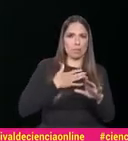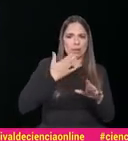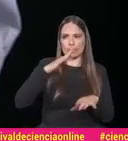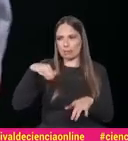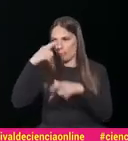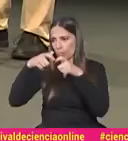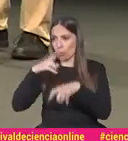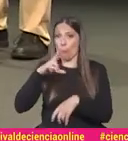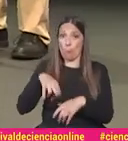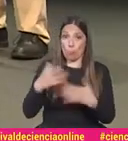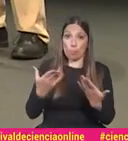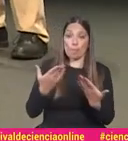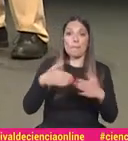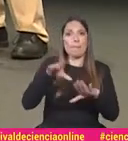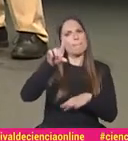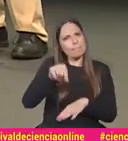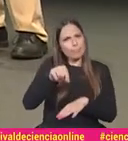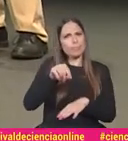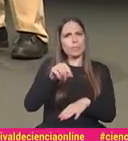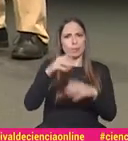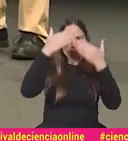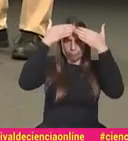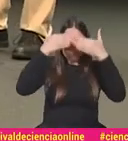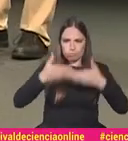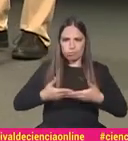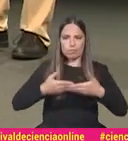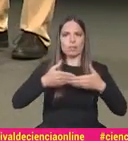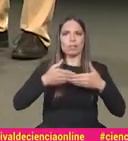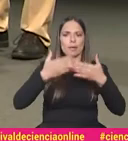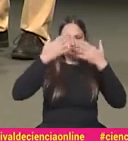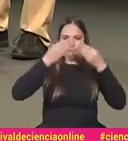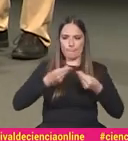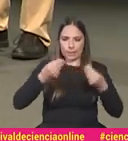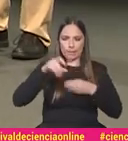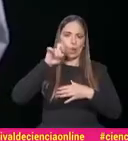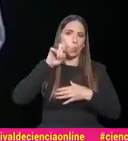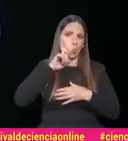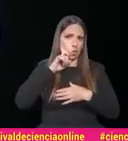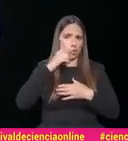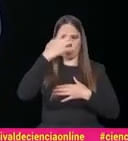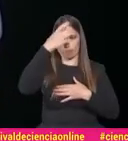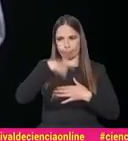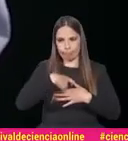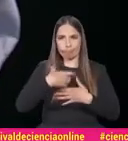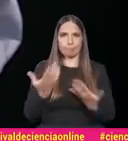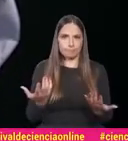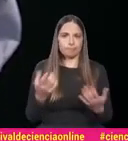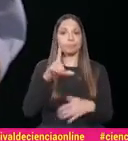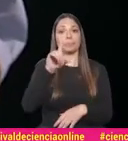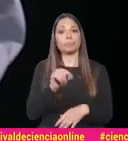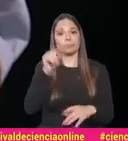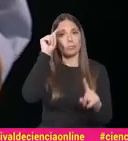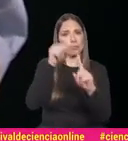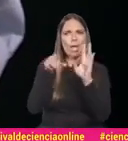cientistas portugueses, mas também viseiras, equipamentos de proteção individual. E também